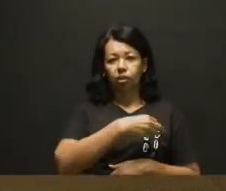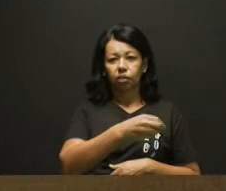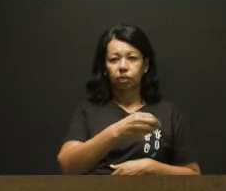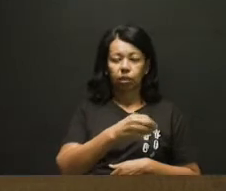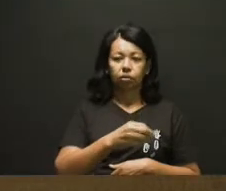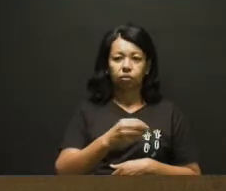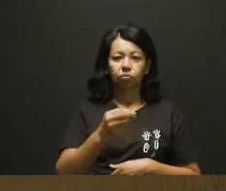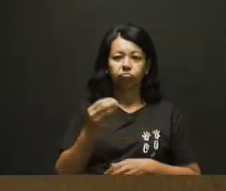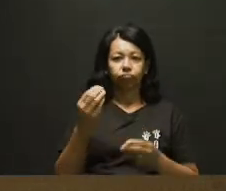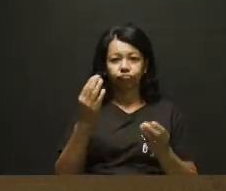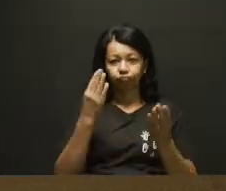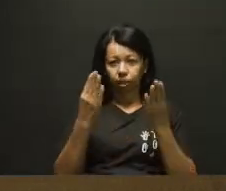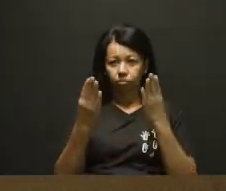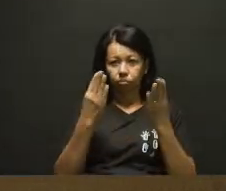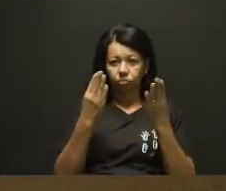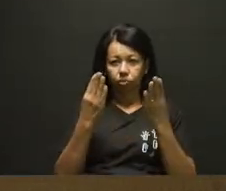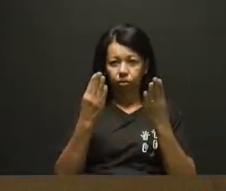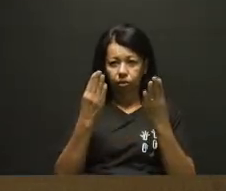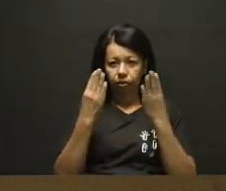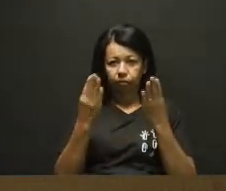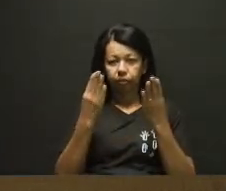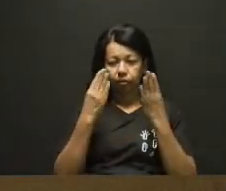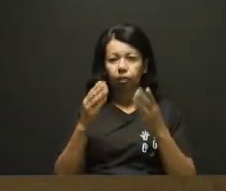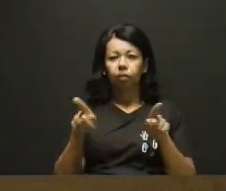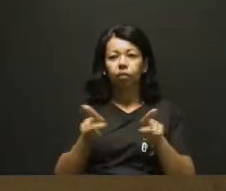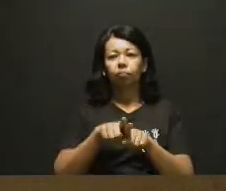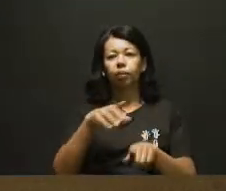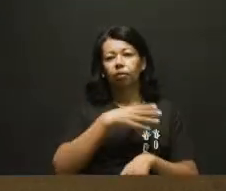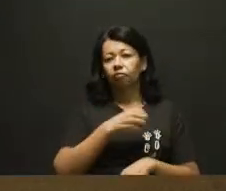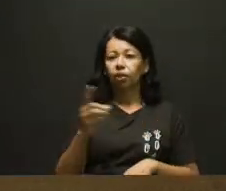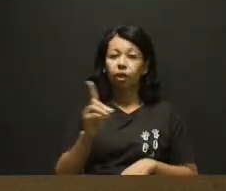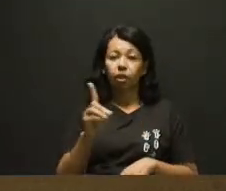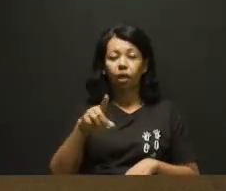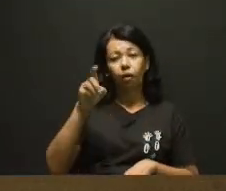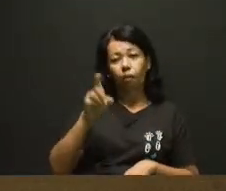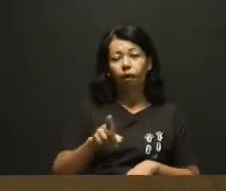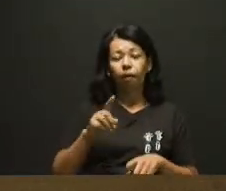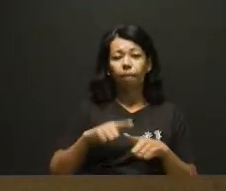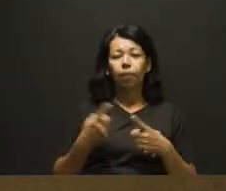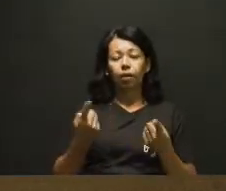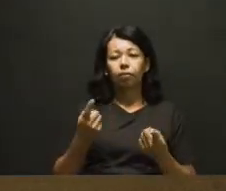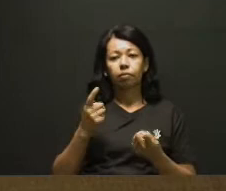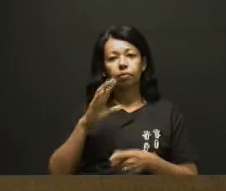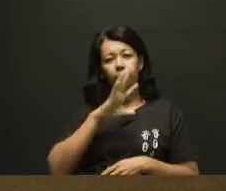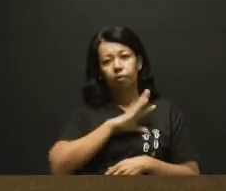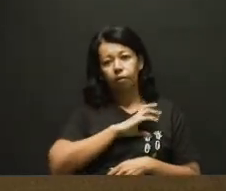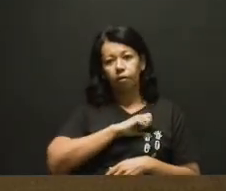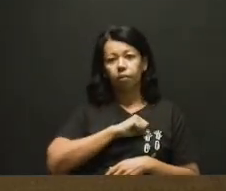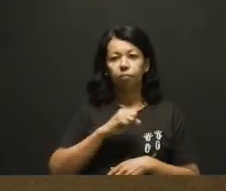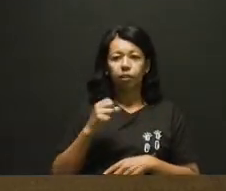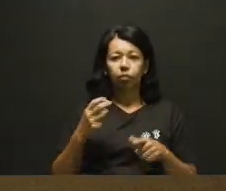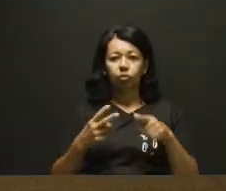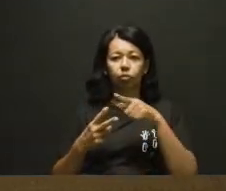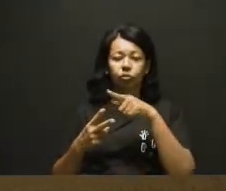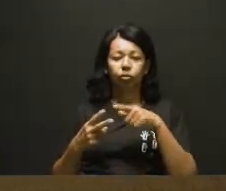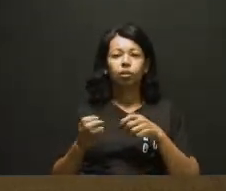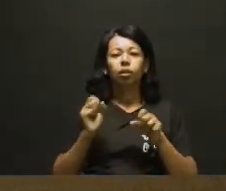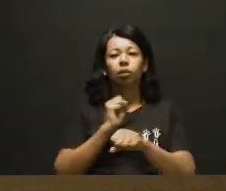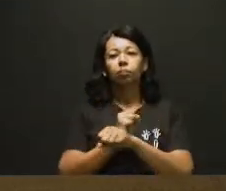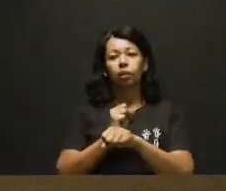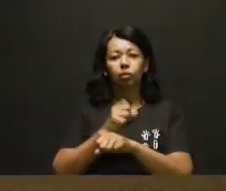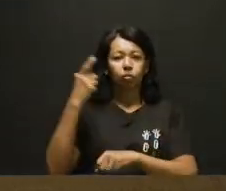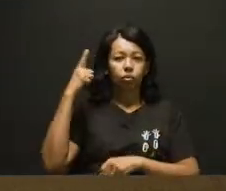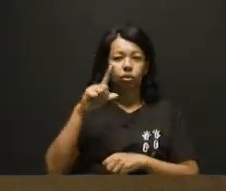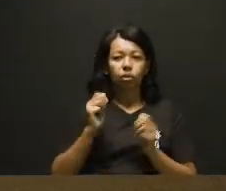então sem mais parabéns vereador ivan espero que se consiga junto com os pais que os outros feridos que estão ausentes